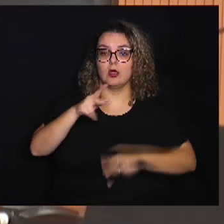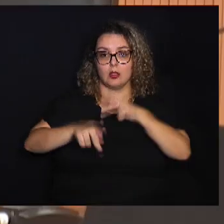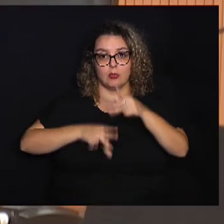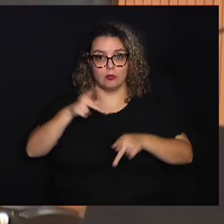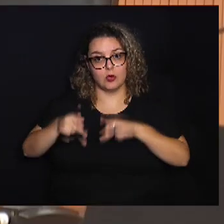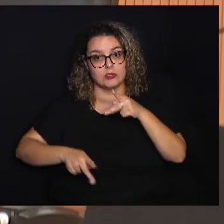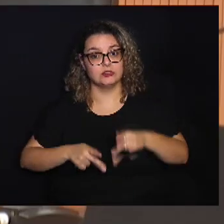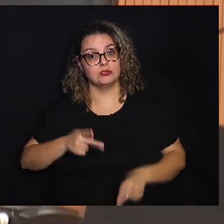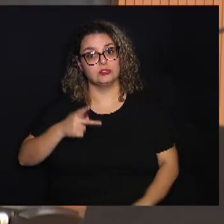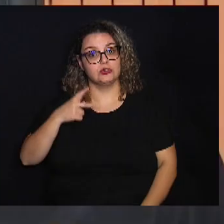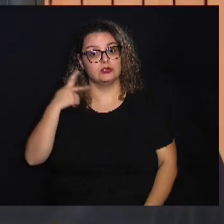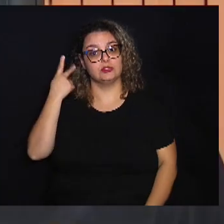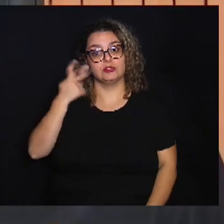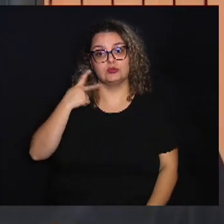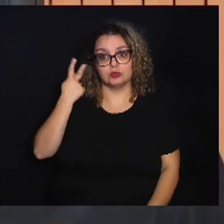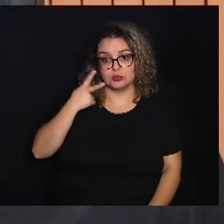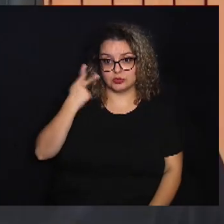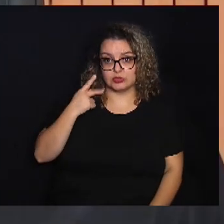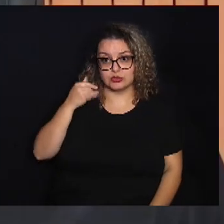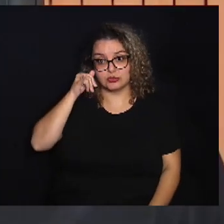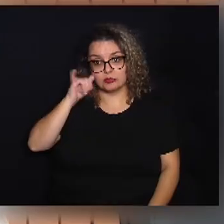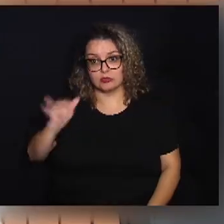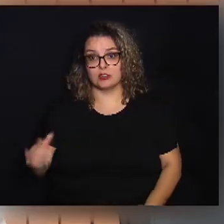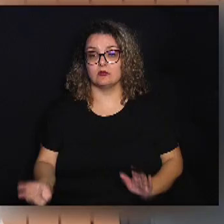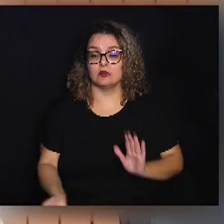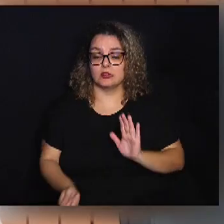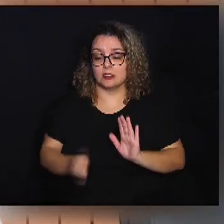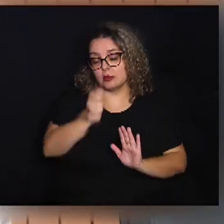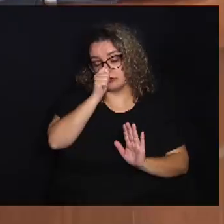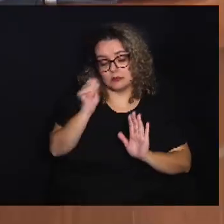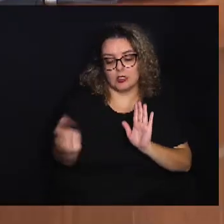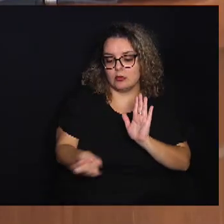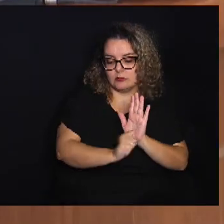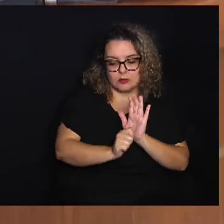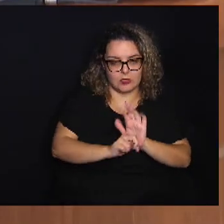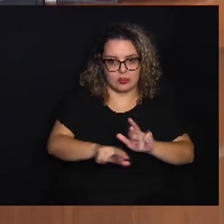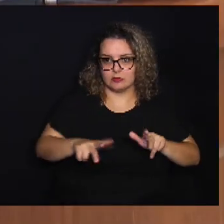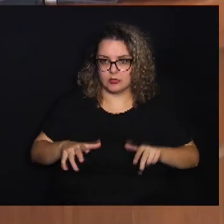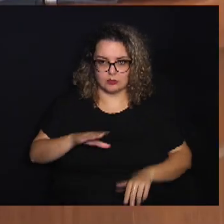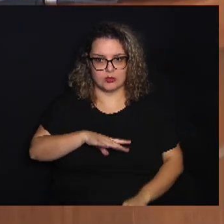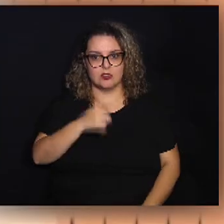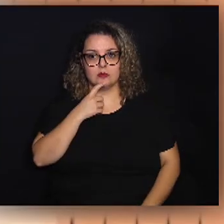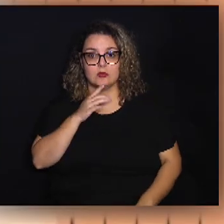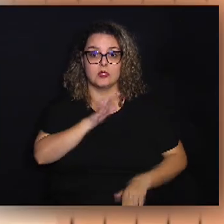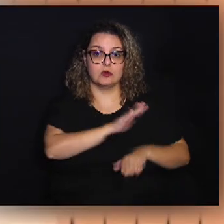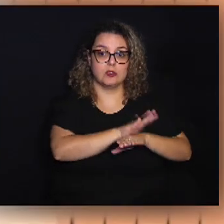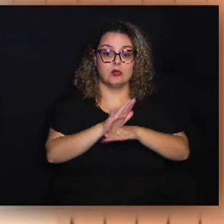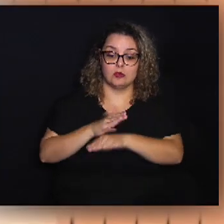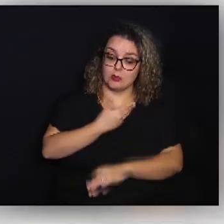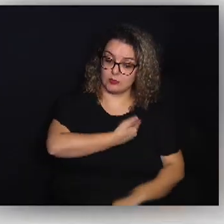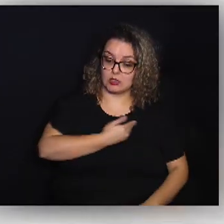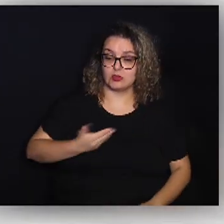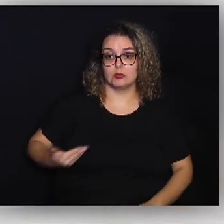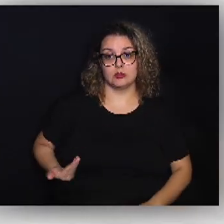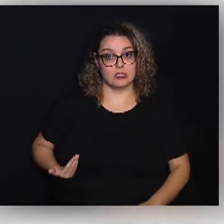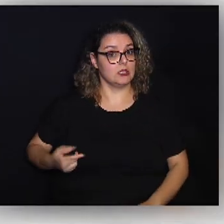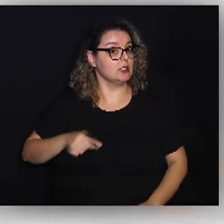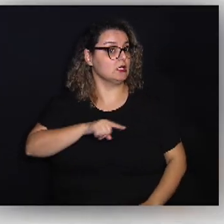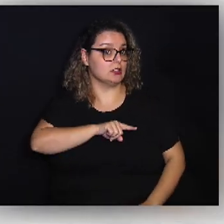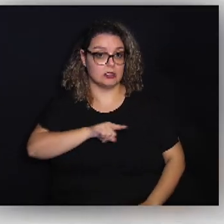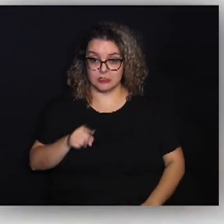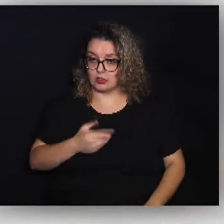de prevenção às drogas no município de Campinas e colaborar com entidades governamentais e não